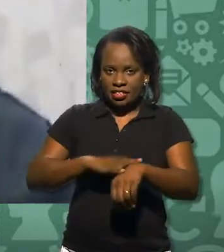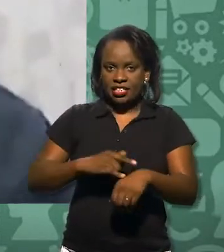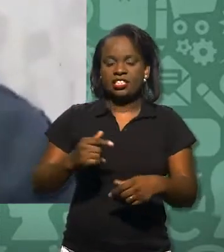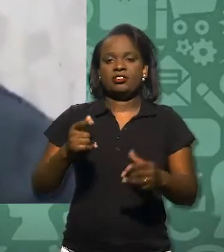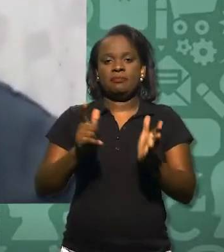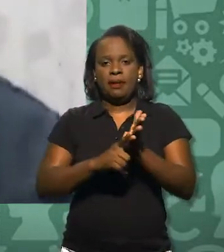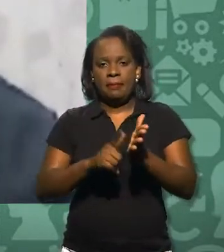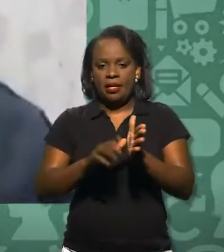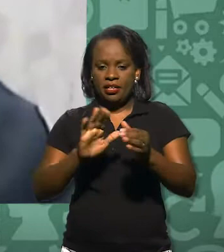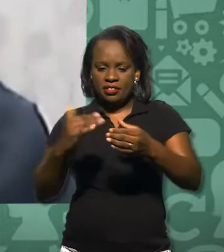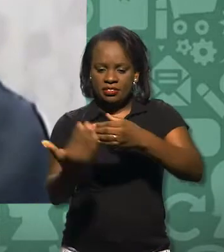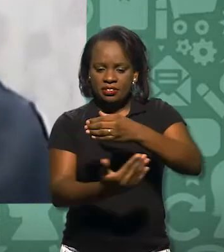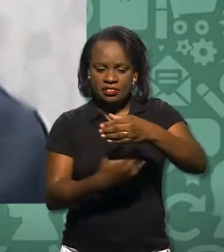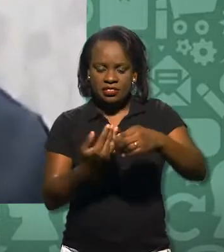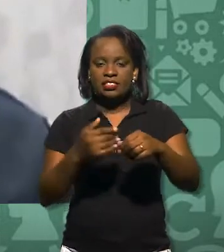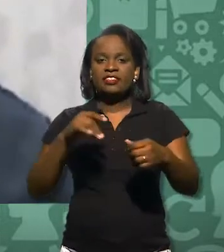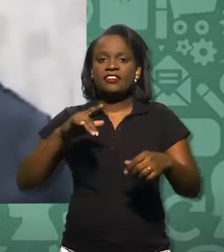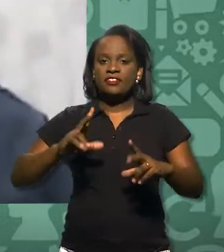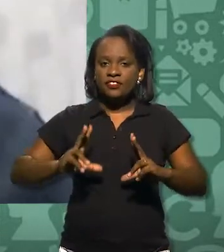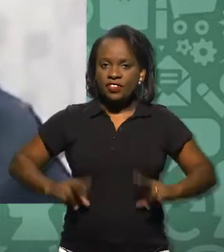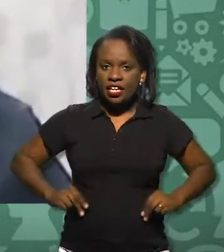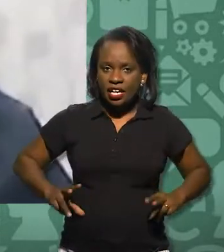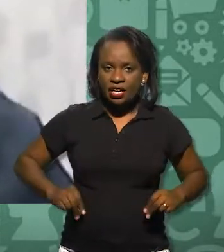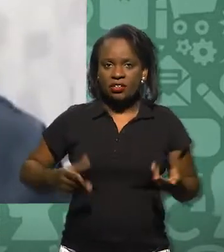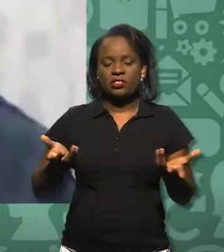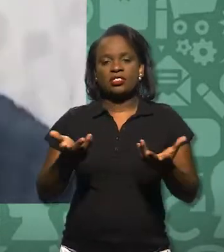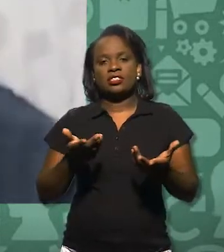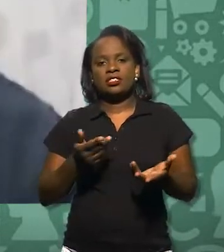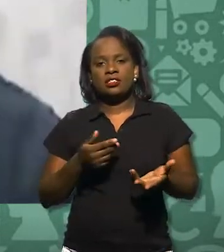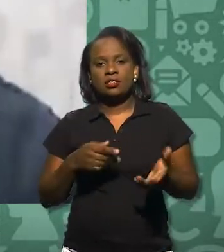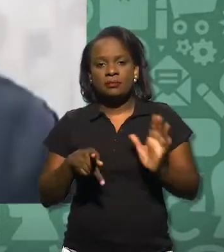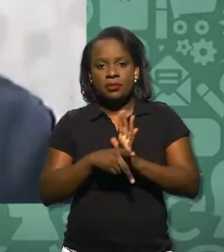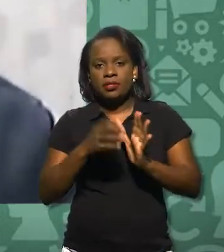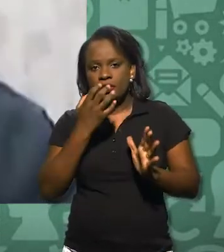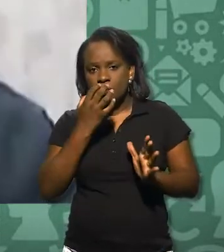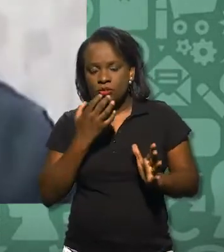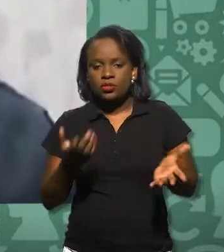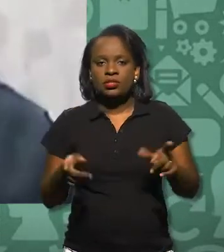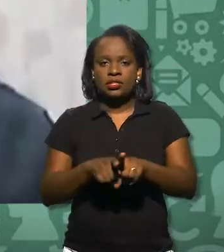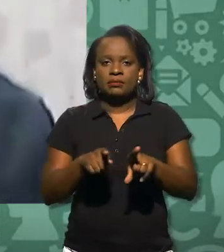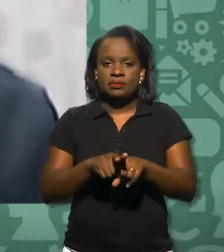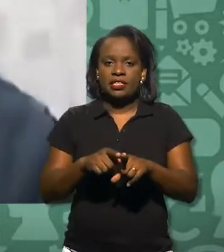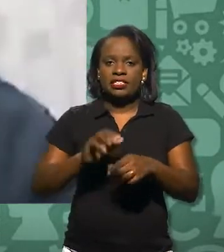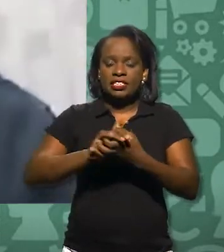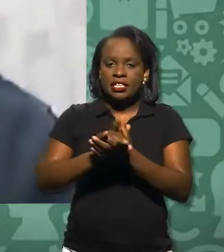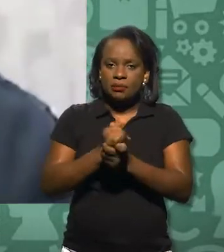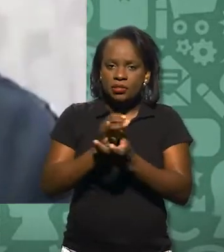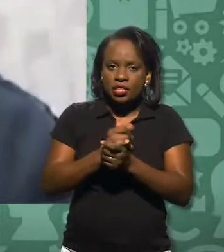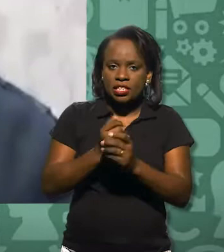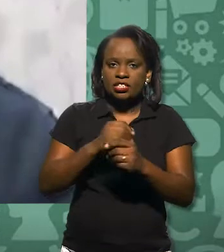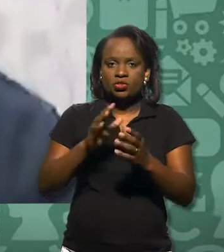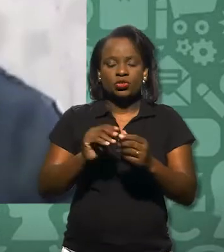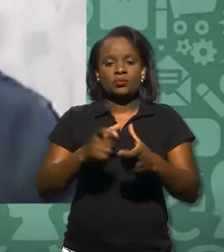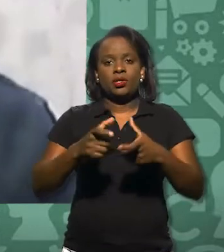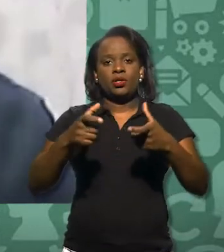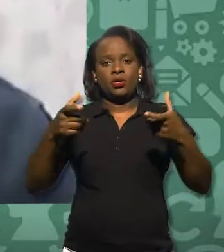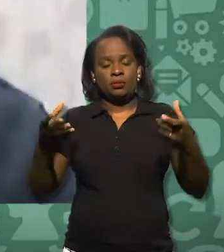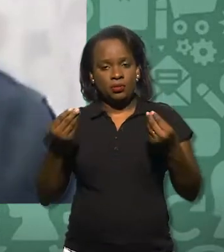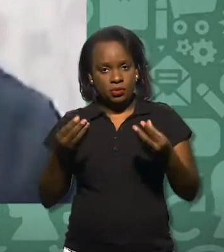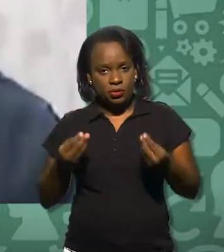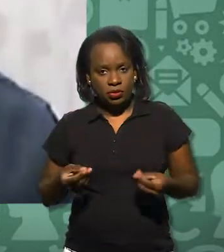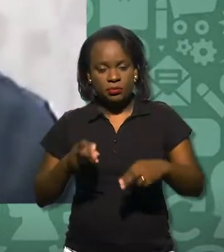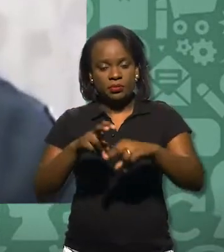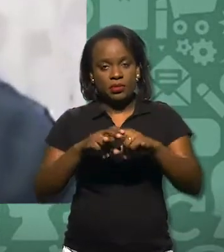higiênico, toalha, as fraldas descartáveis, ou de PET, e as embalagens de sabonete, tudo isso